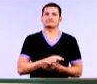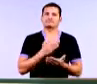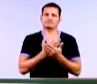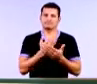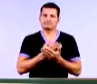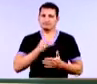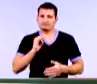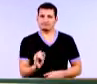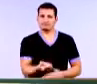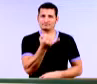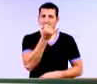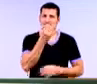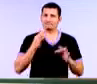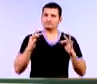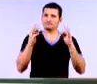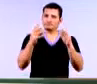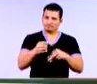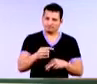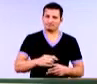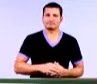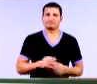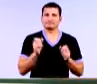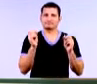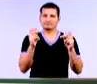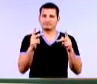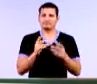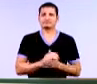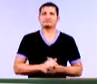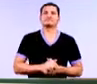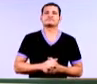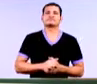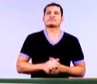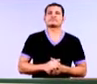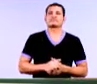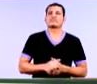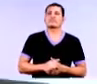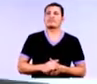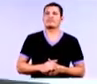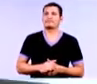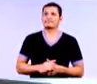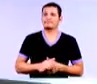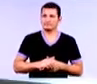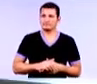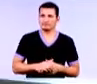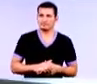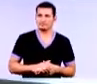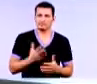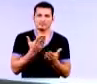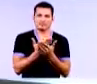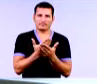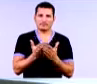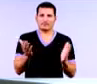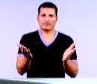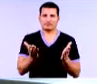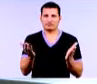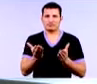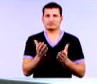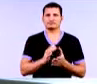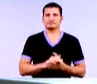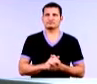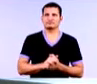para todos vocês. Bacana? Beleza, professor Miguel, passa a bola. Obrigado, vamos lá. Gente, na aula de hoje a gente